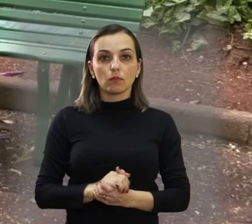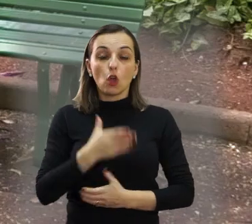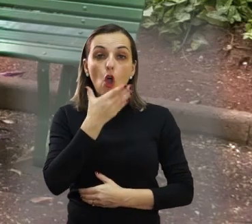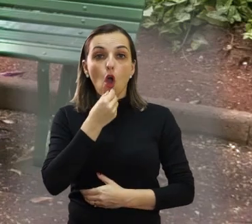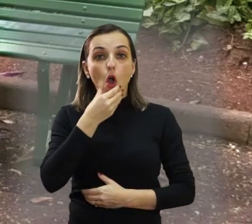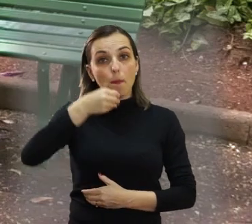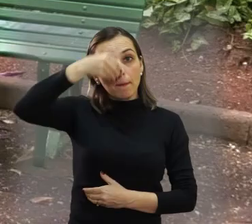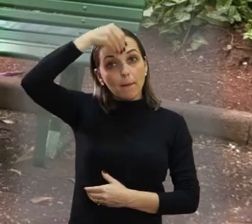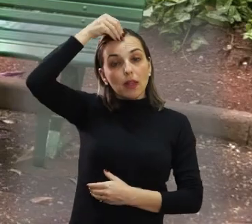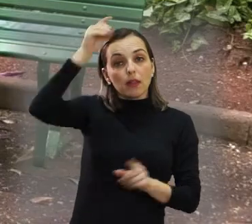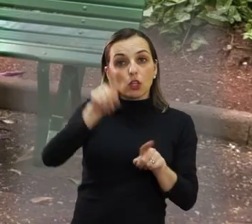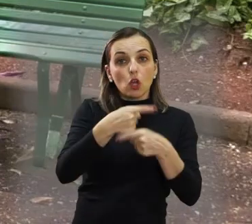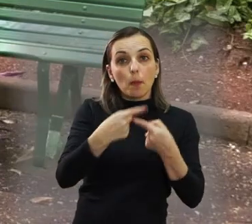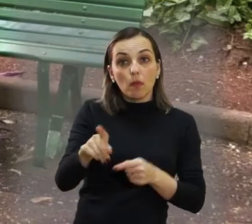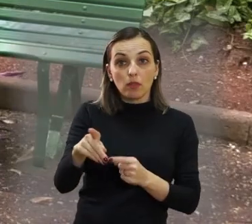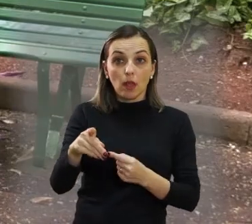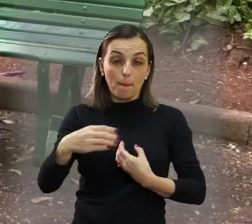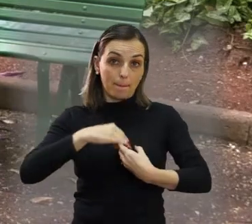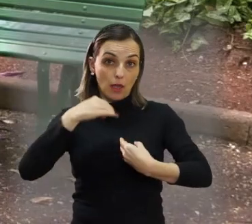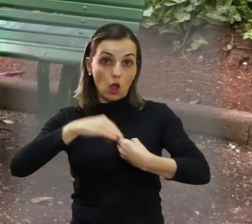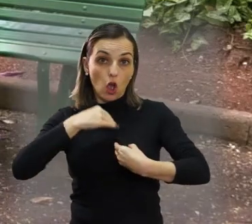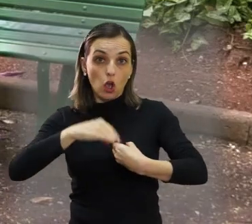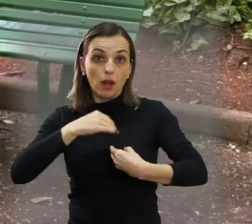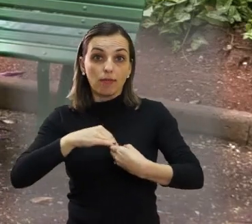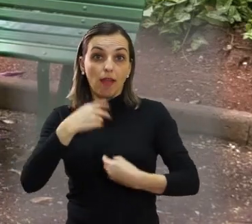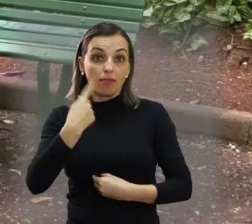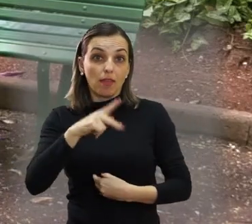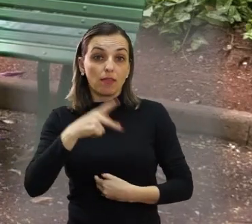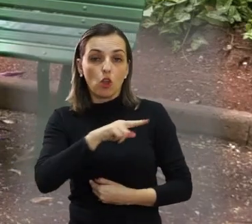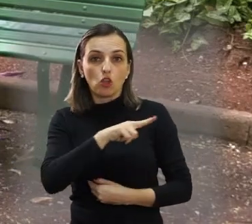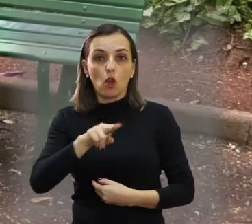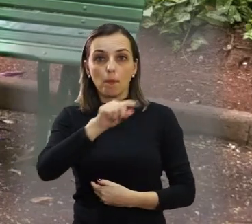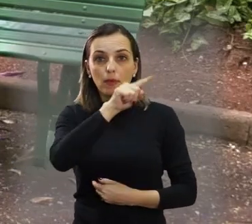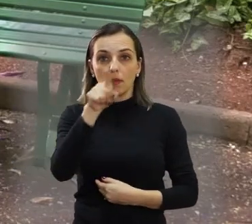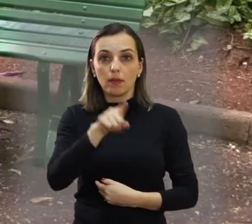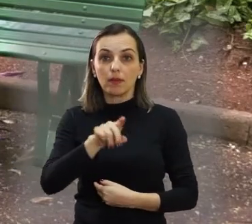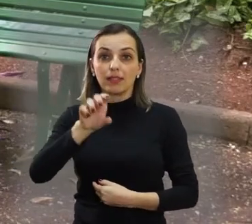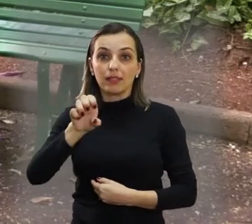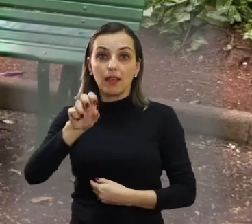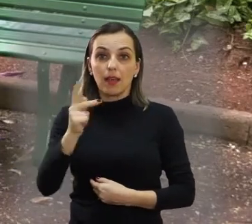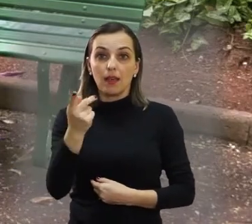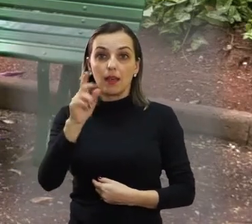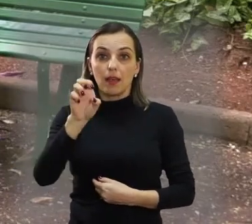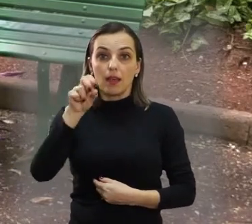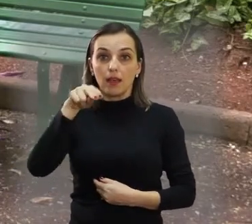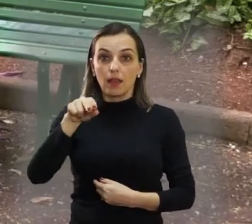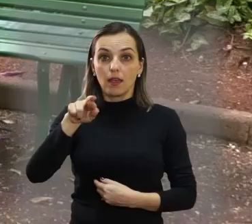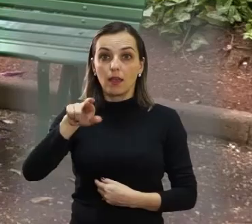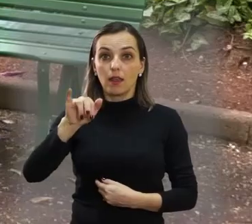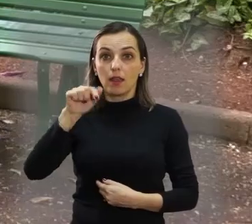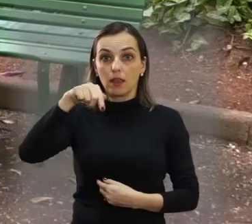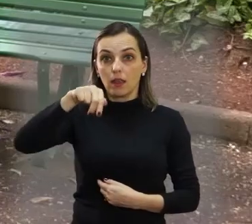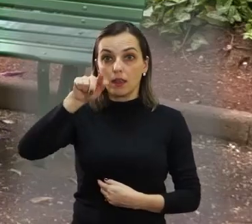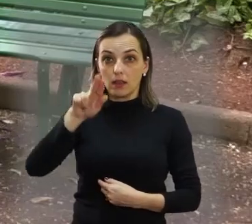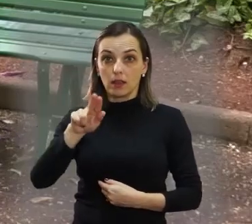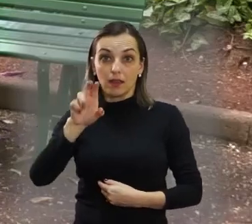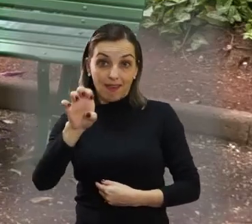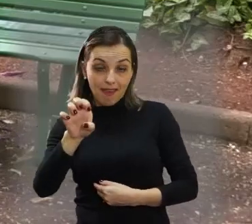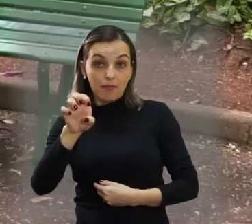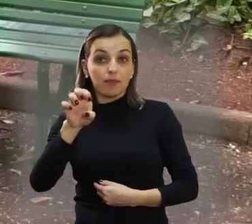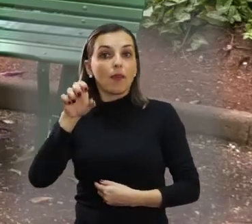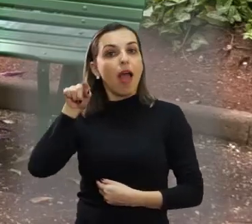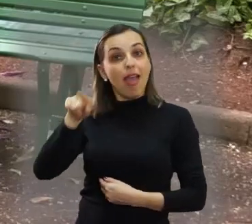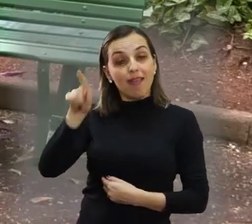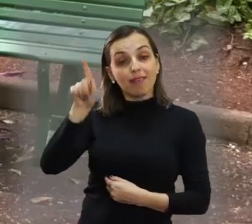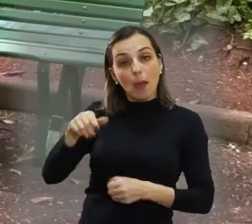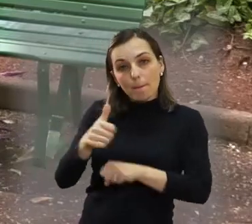Tem um grande padrinho musical na cidade chamado Zé Henrique Martiniano, que é um grande musicista. Realizei alguns trabalhos com ele.